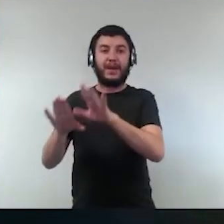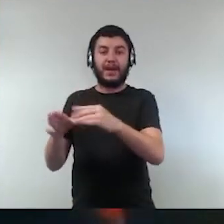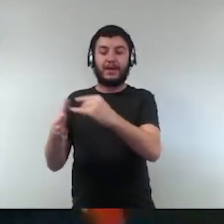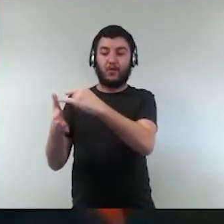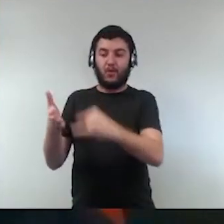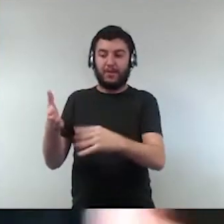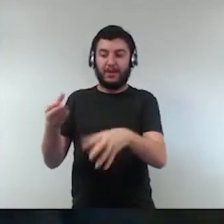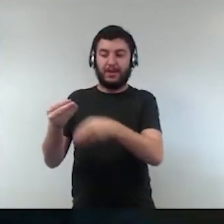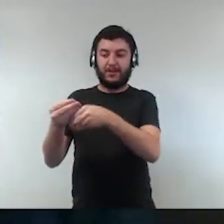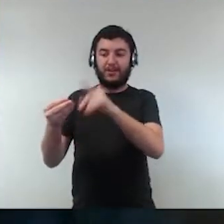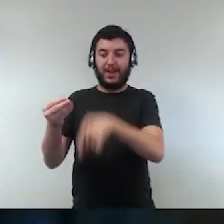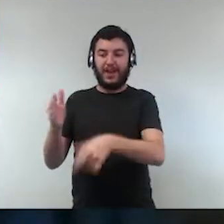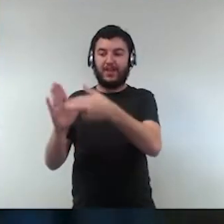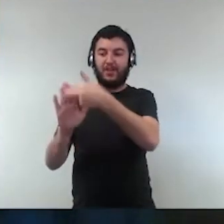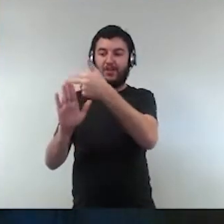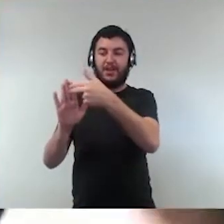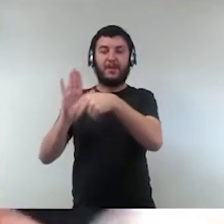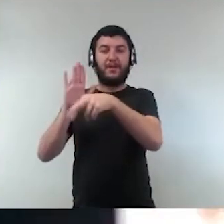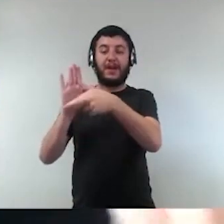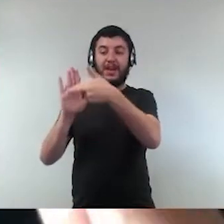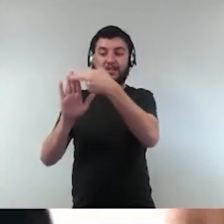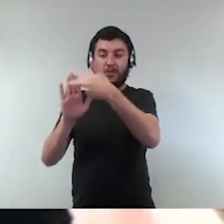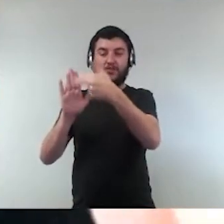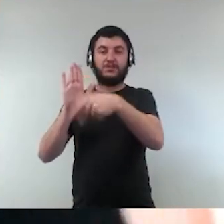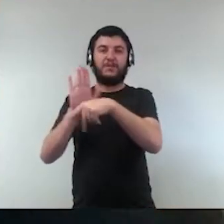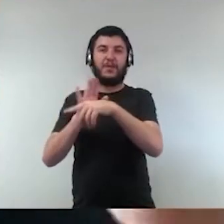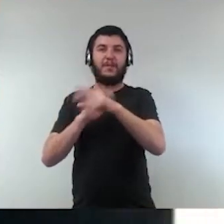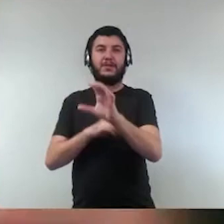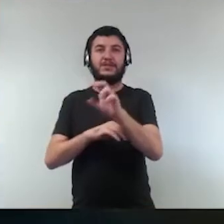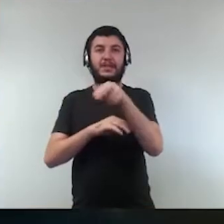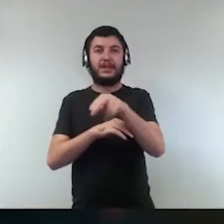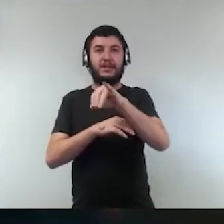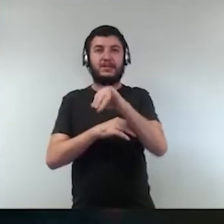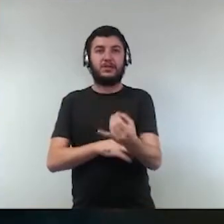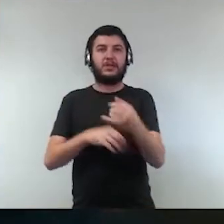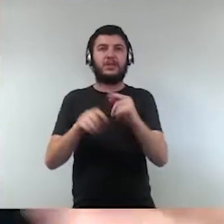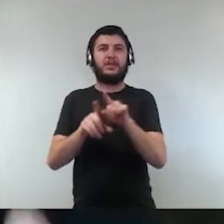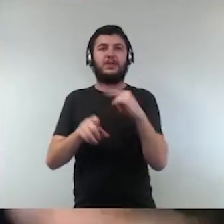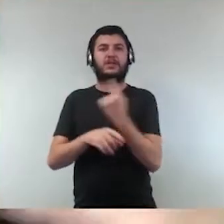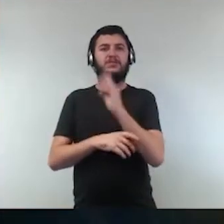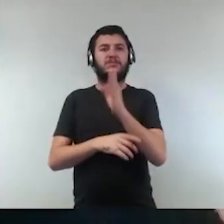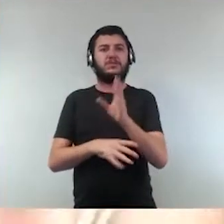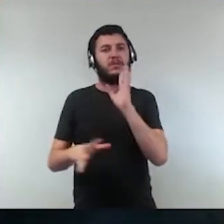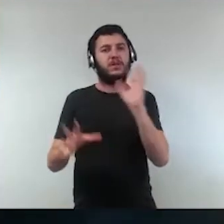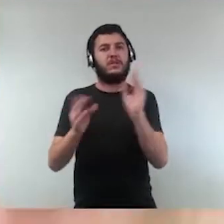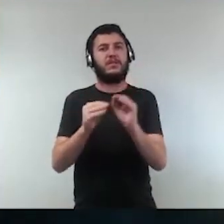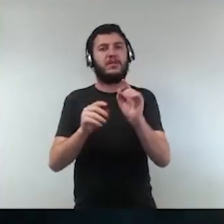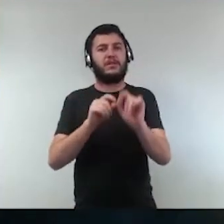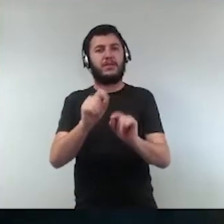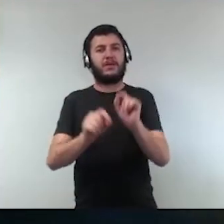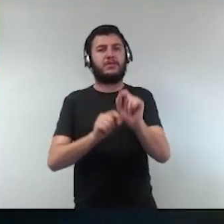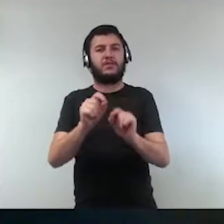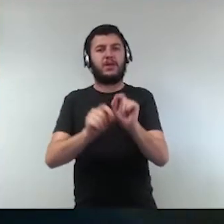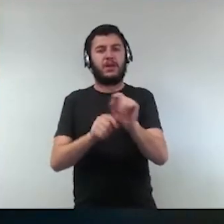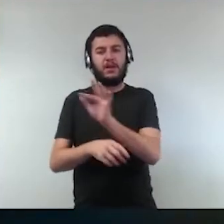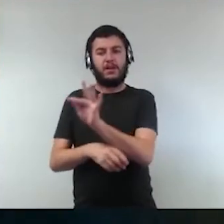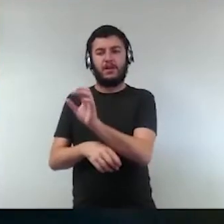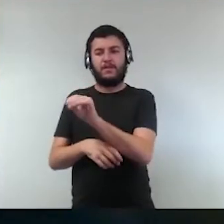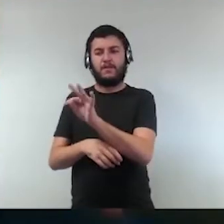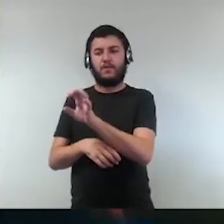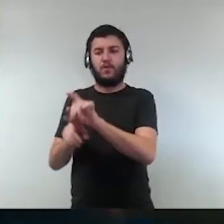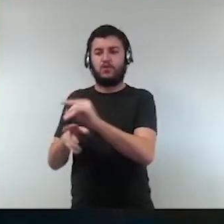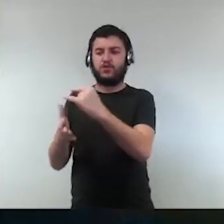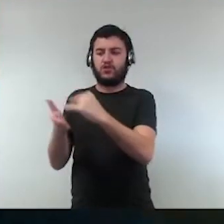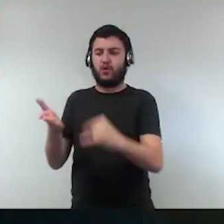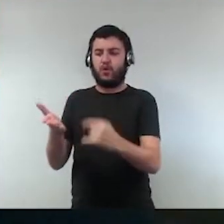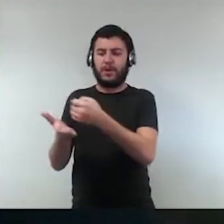CNJ. Ainda dentro desse contexto de redimensionamento das fontes ou de percepção da importância de outras fontes, eu